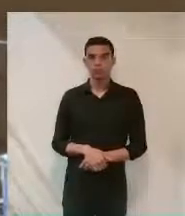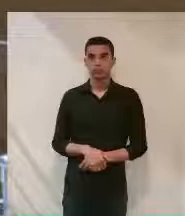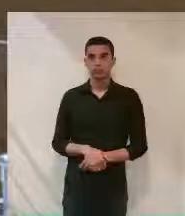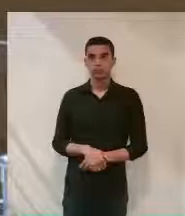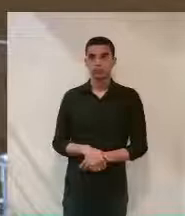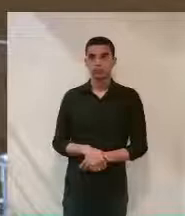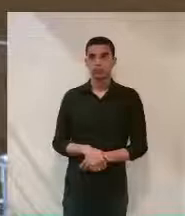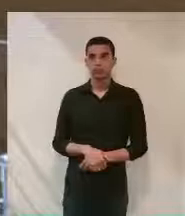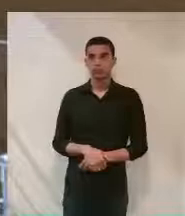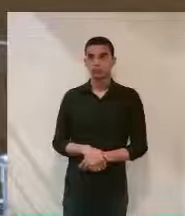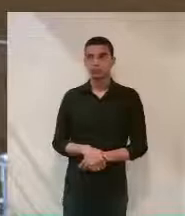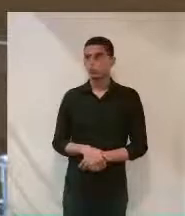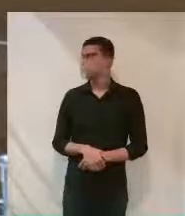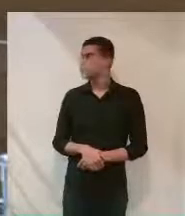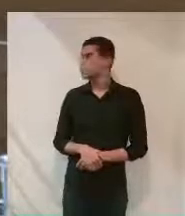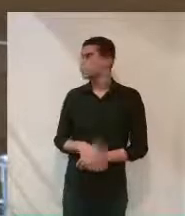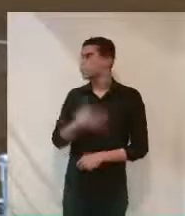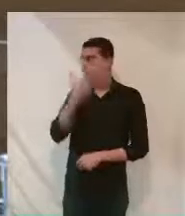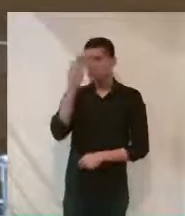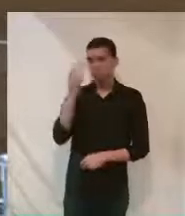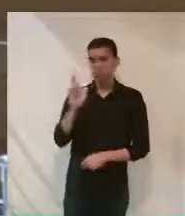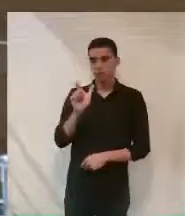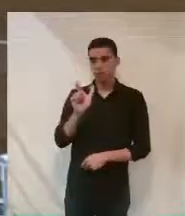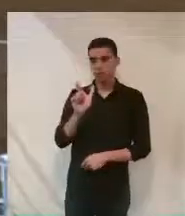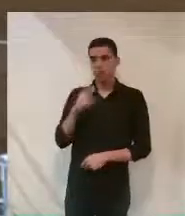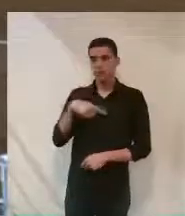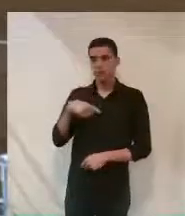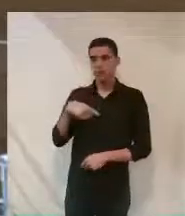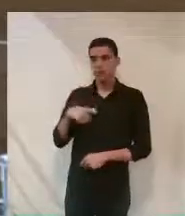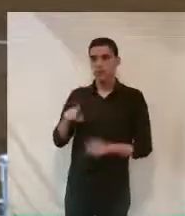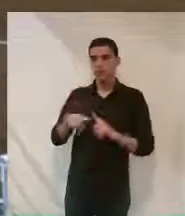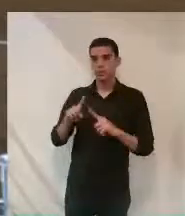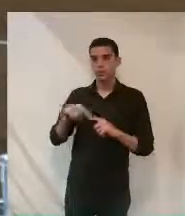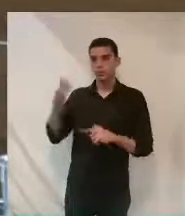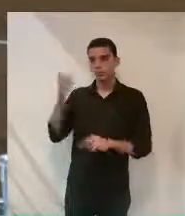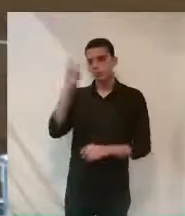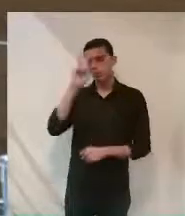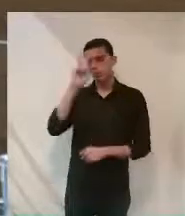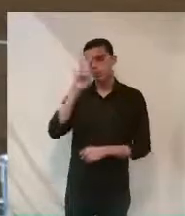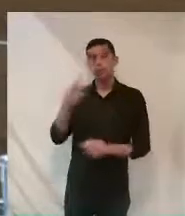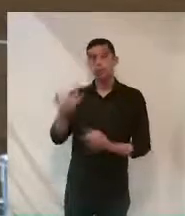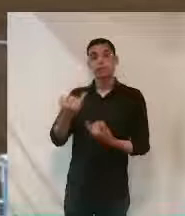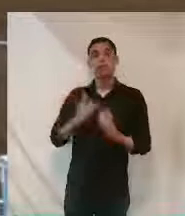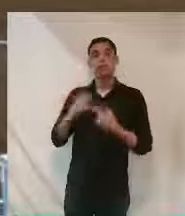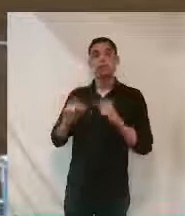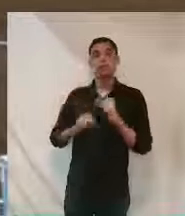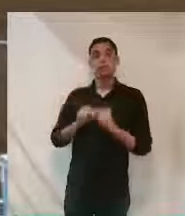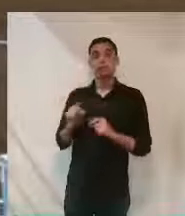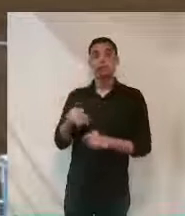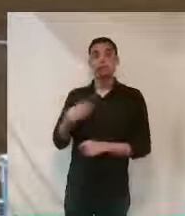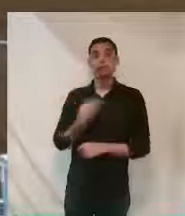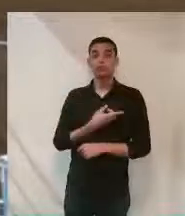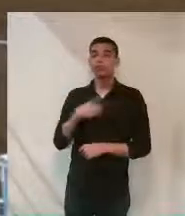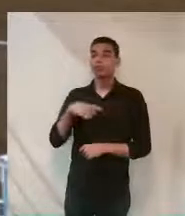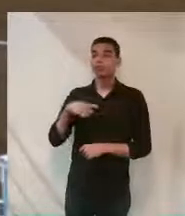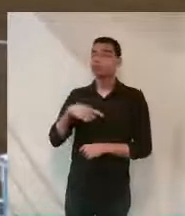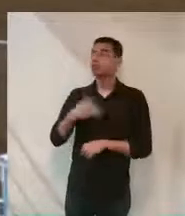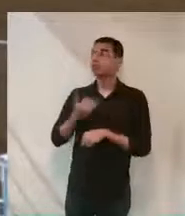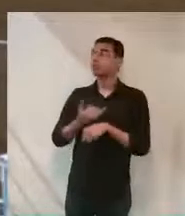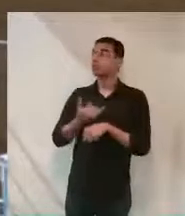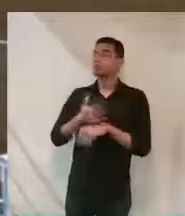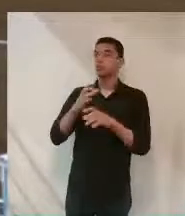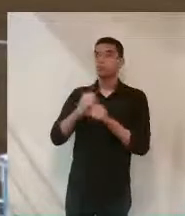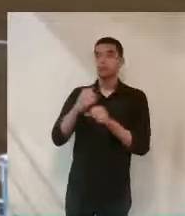esqueci o nome da palavra, mas daqui a pouco eu lembro. Então, ela fala da gente ter, de fato, a gravimetria por material de embalagem ali